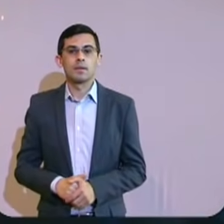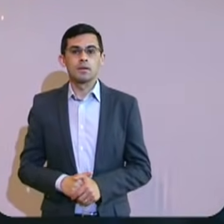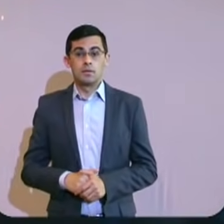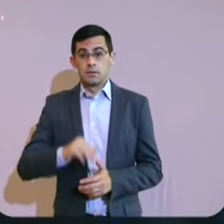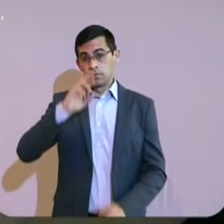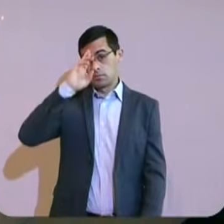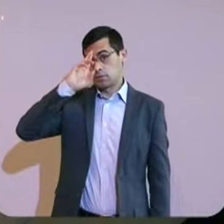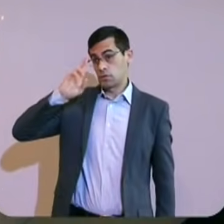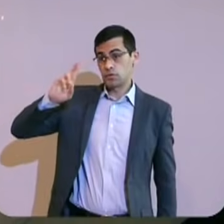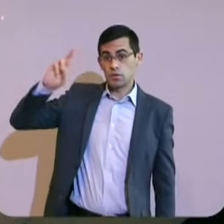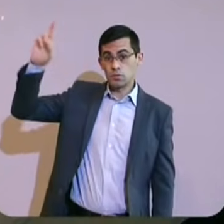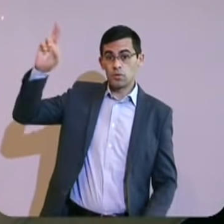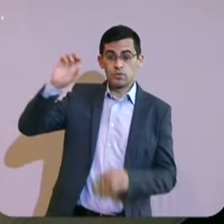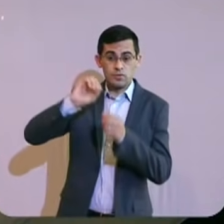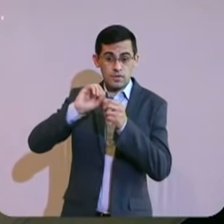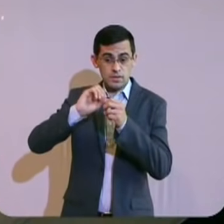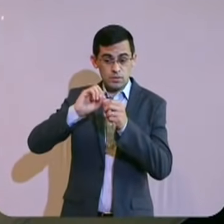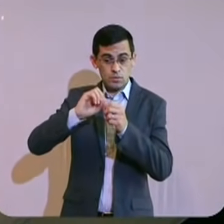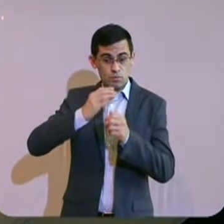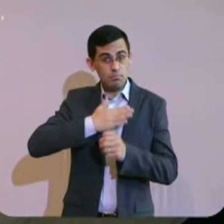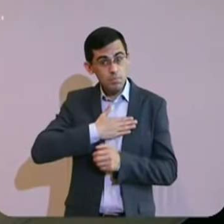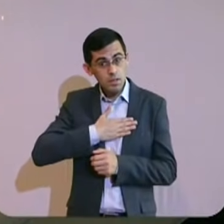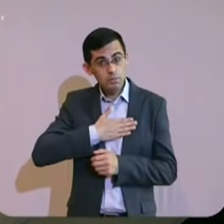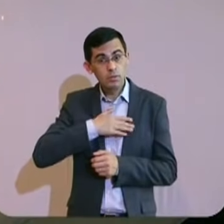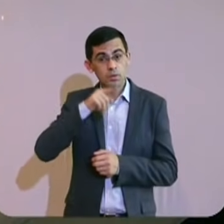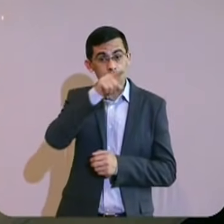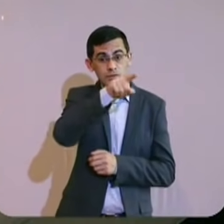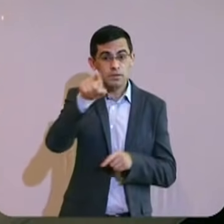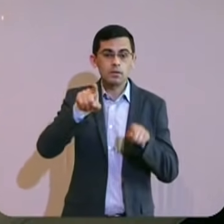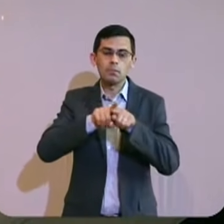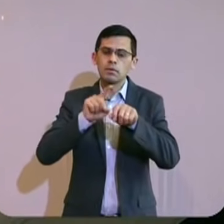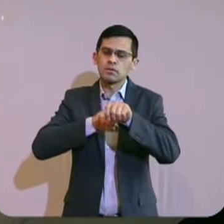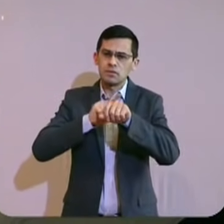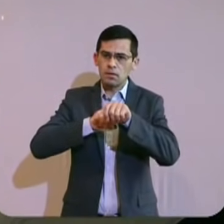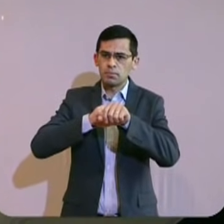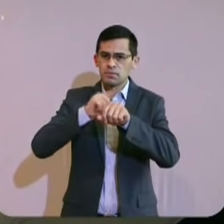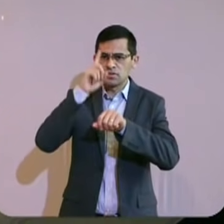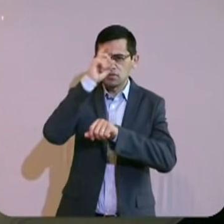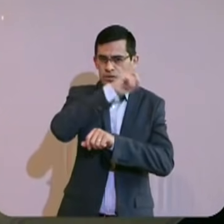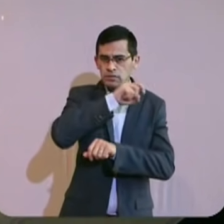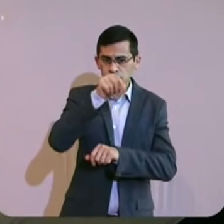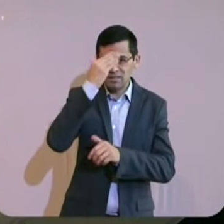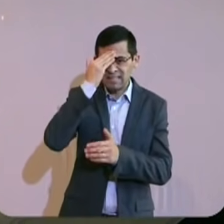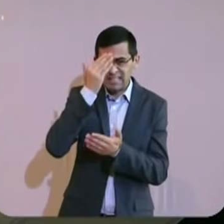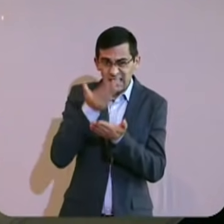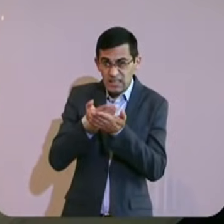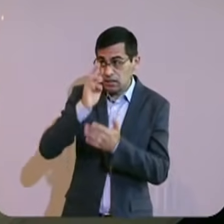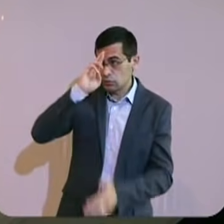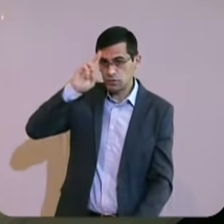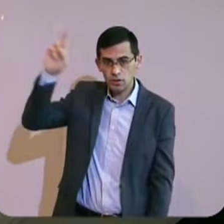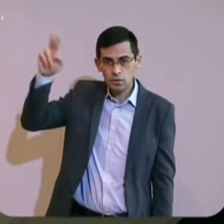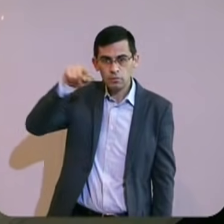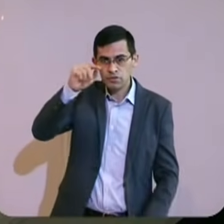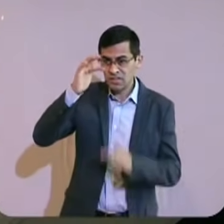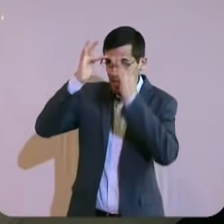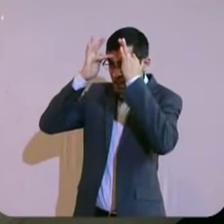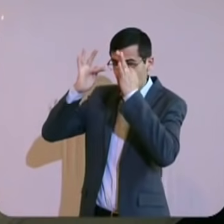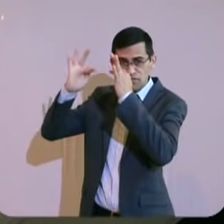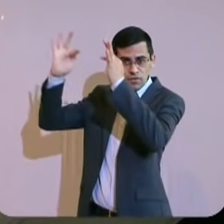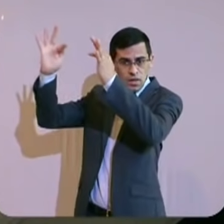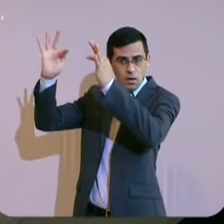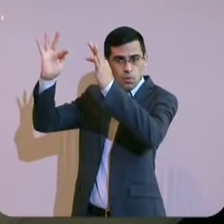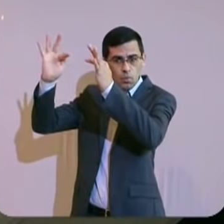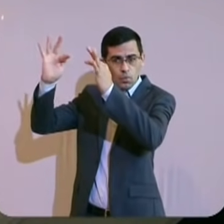que o Senhor está fazendo isso comigo, com você, nos tempos de dificuldade. Você crê no Senhor? Você é fiel no pouco e